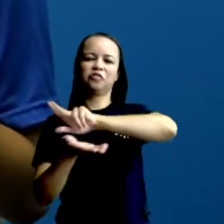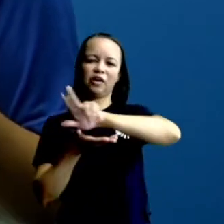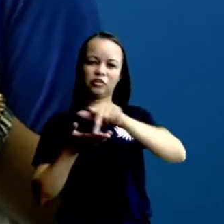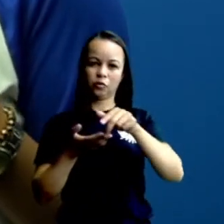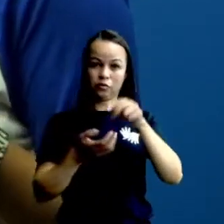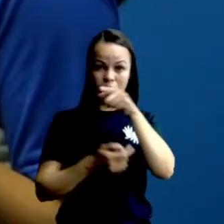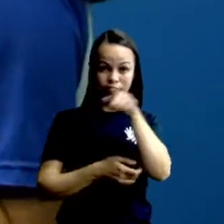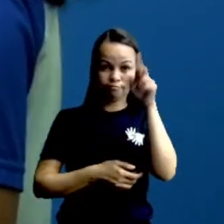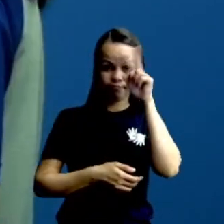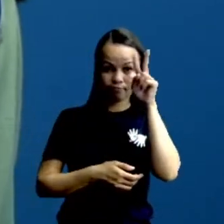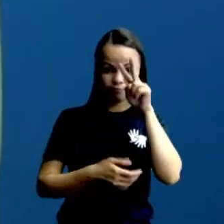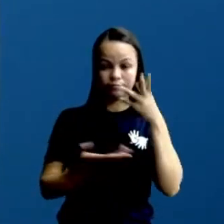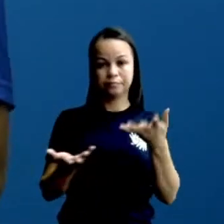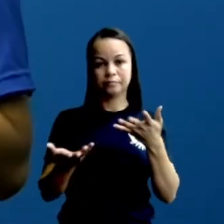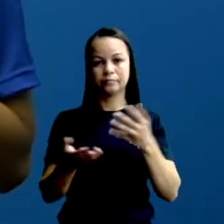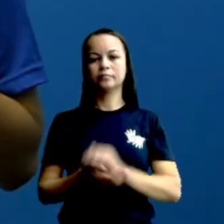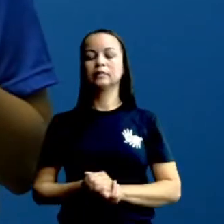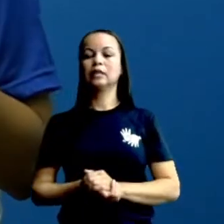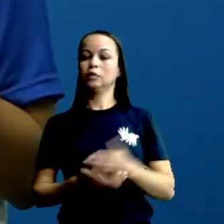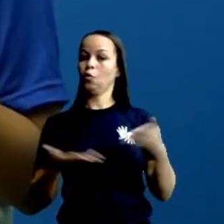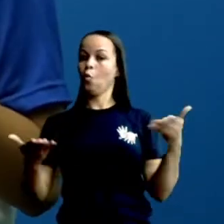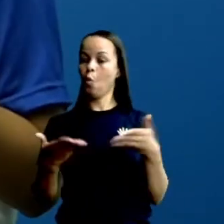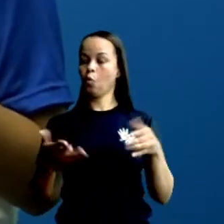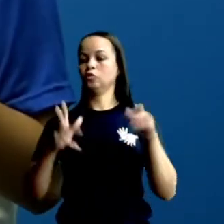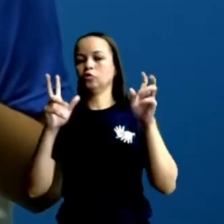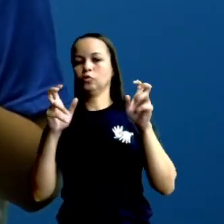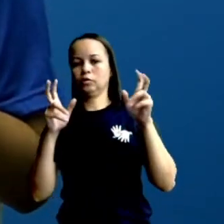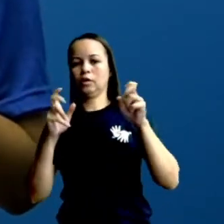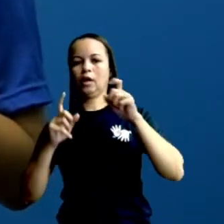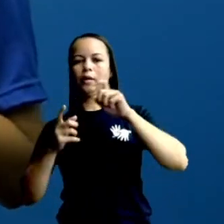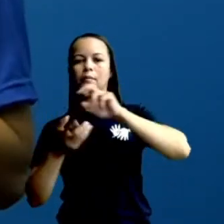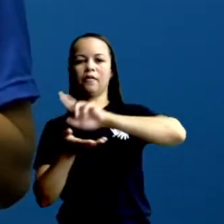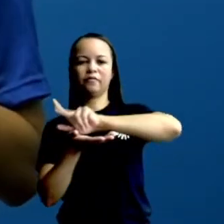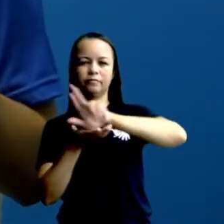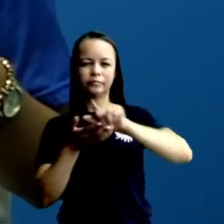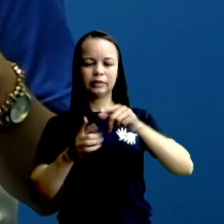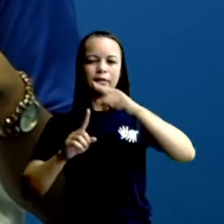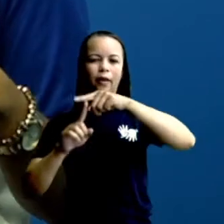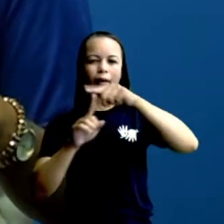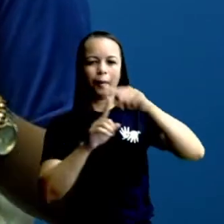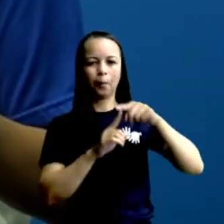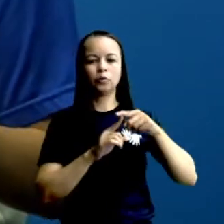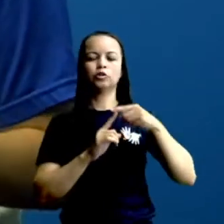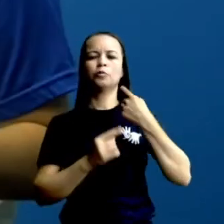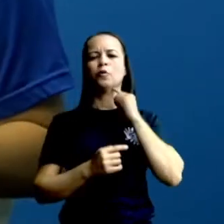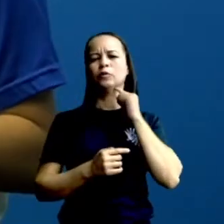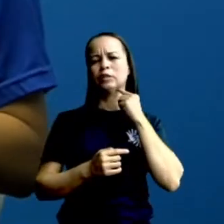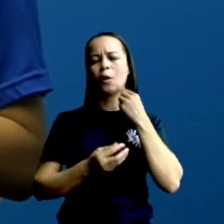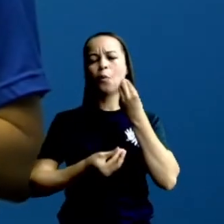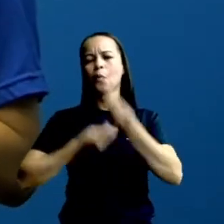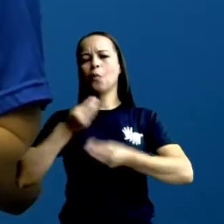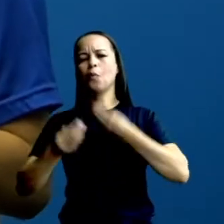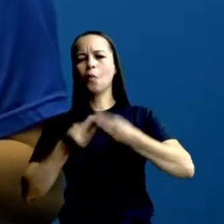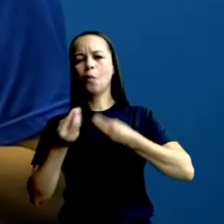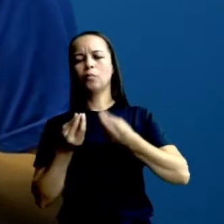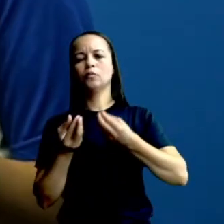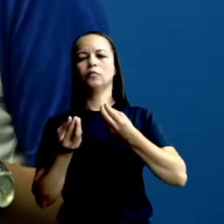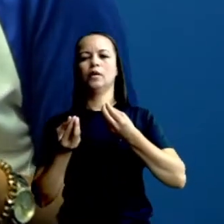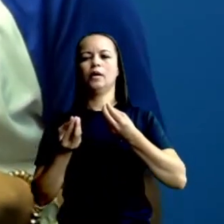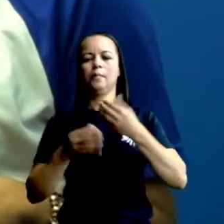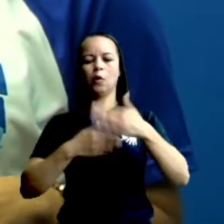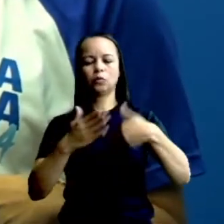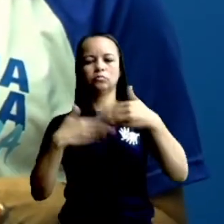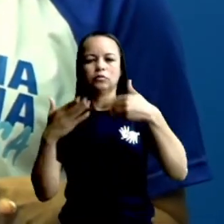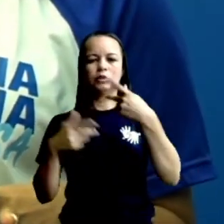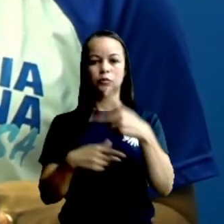lixo e hoje a gente vai falar sobre os tipos de poluição, tá certo? Como é produzido esse lixo todo, eles provocam